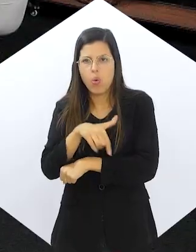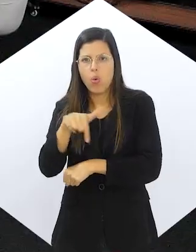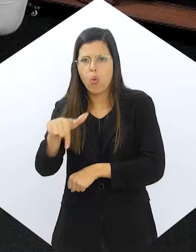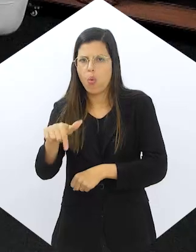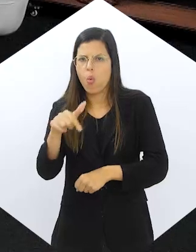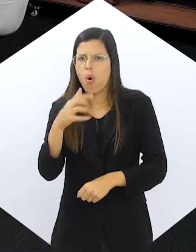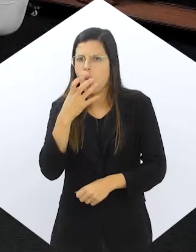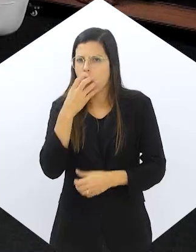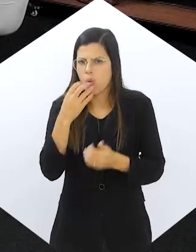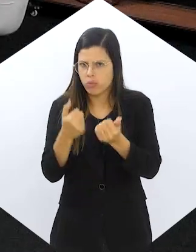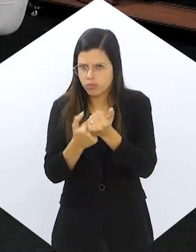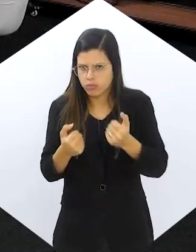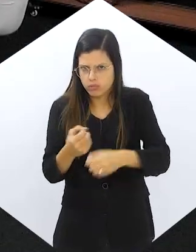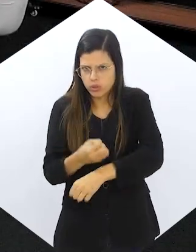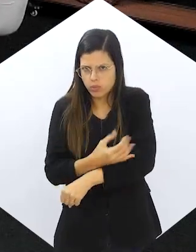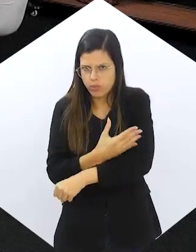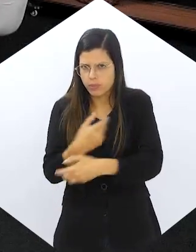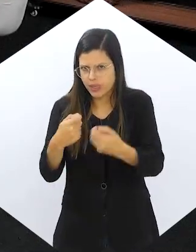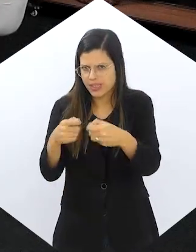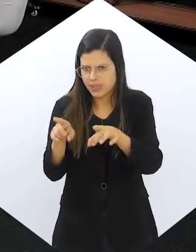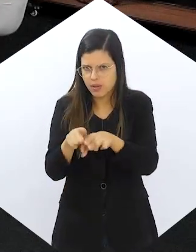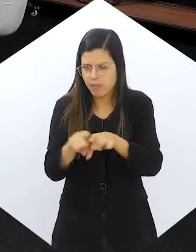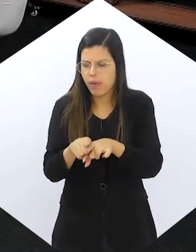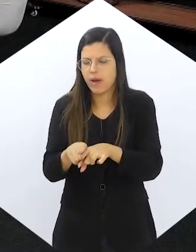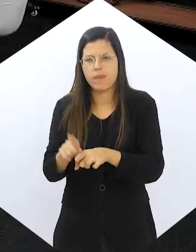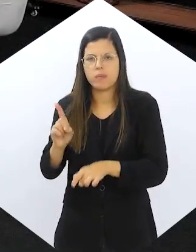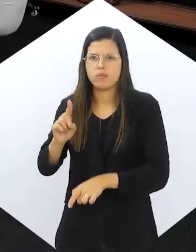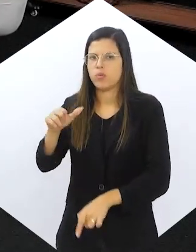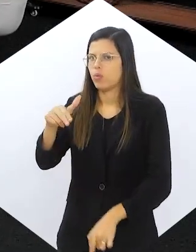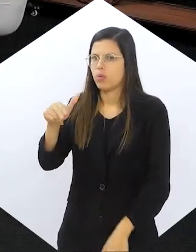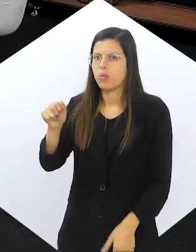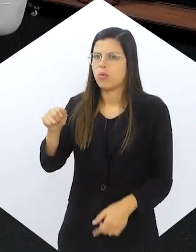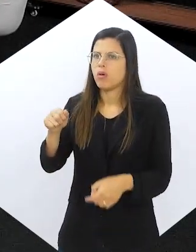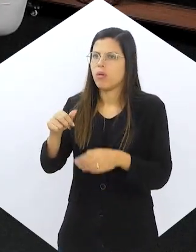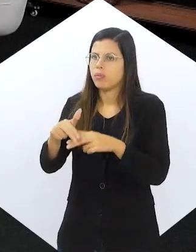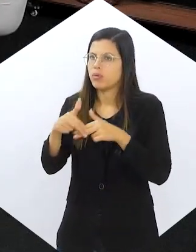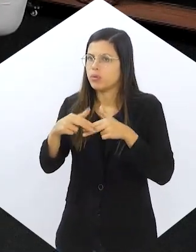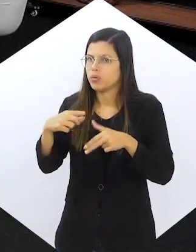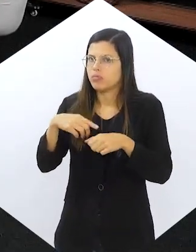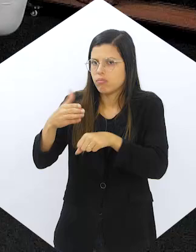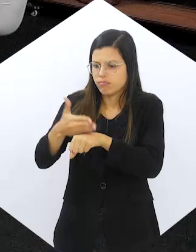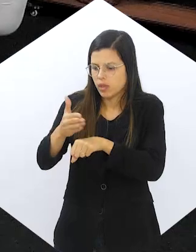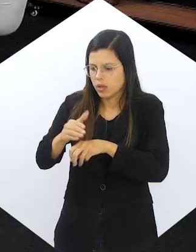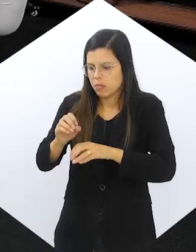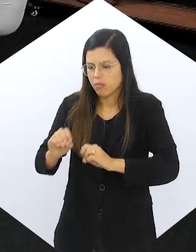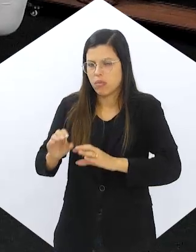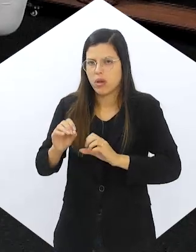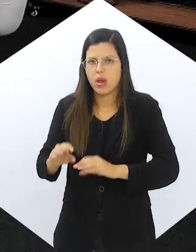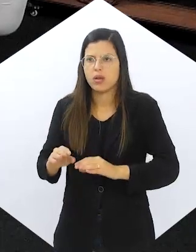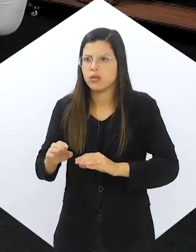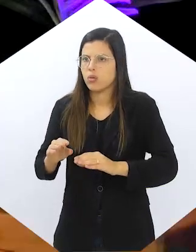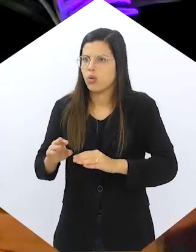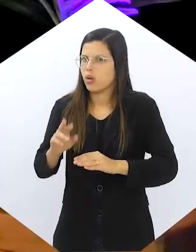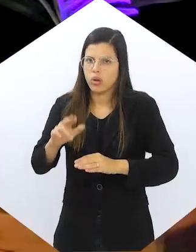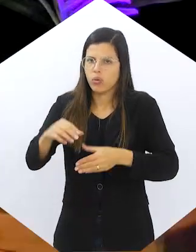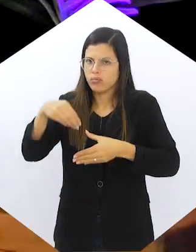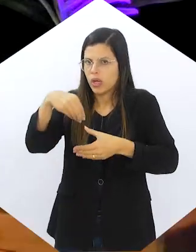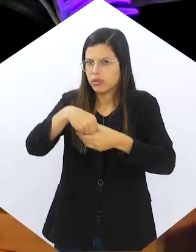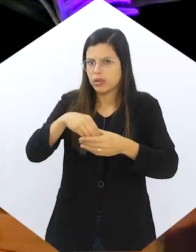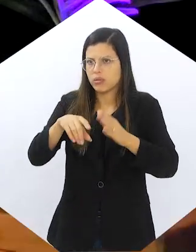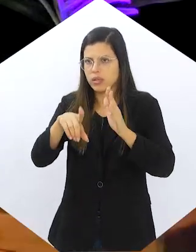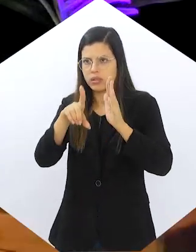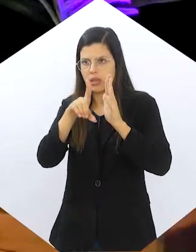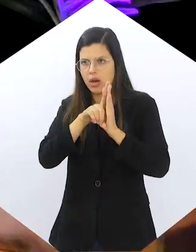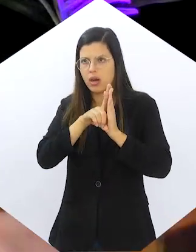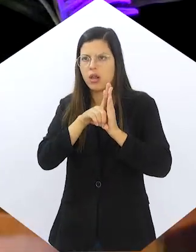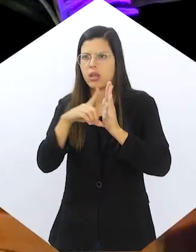Um cão de suporte emocional? Nunca. Justamente porque ele tem um adestramento e ele não está dentro dessa lei